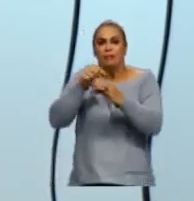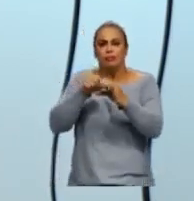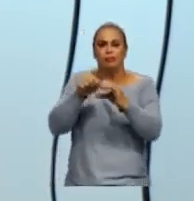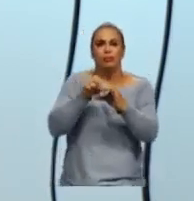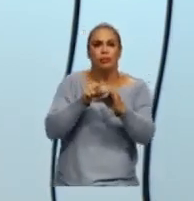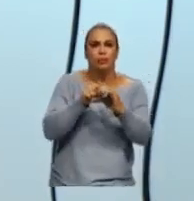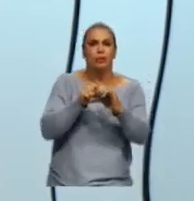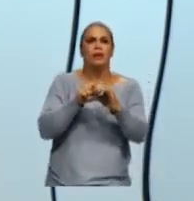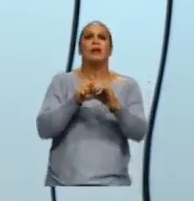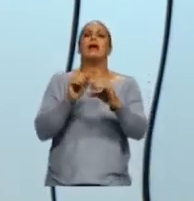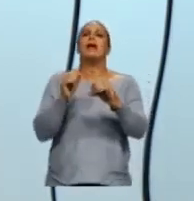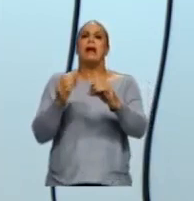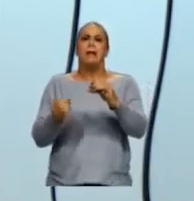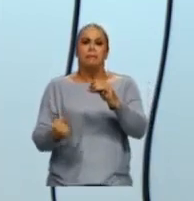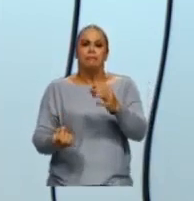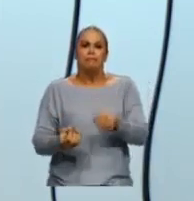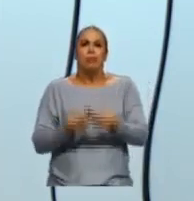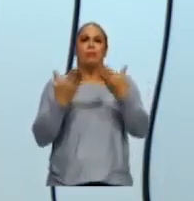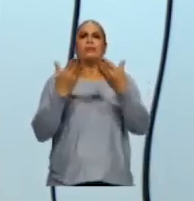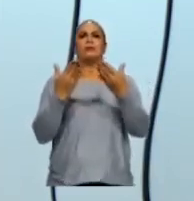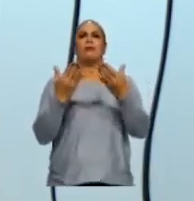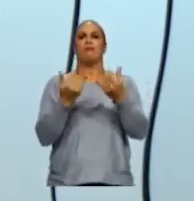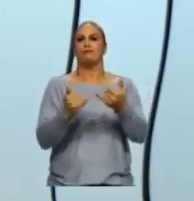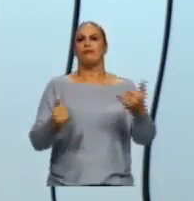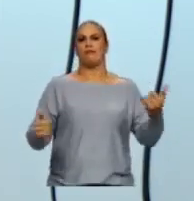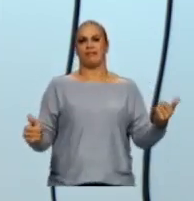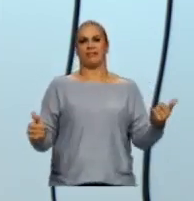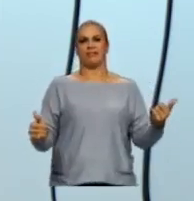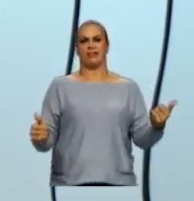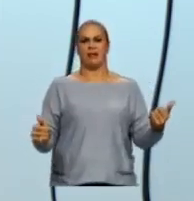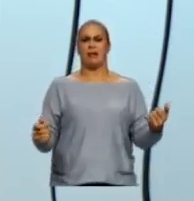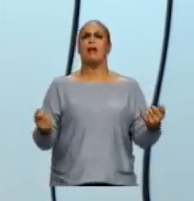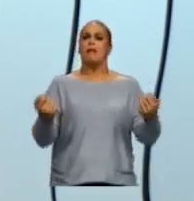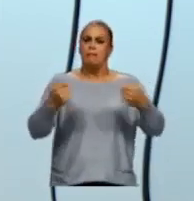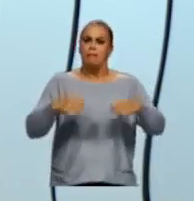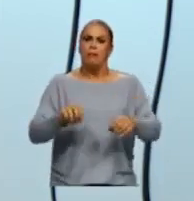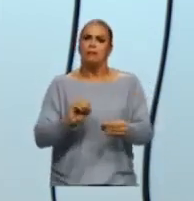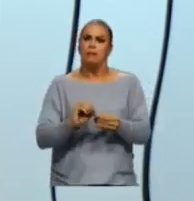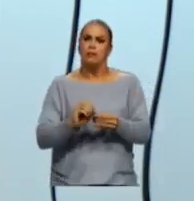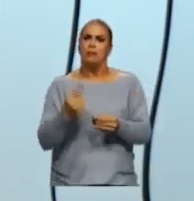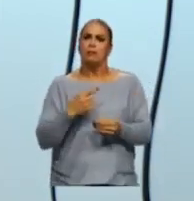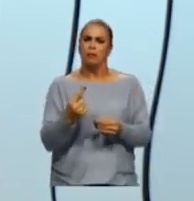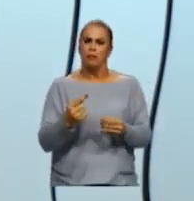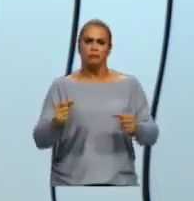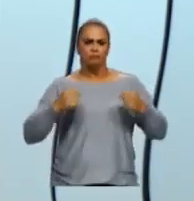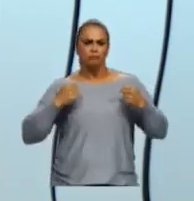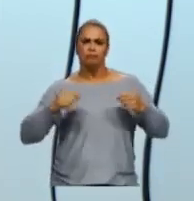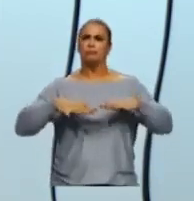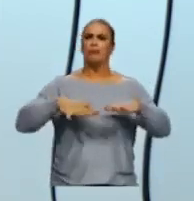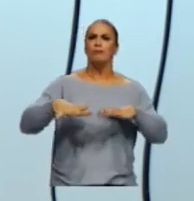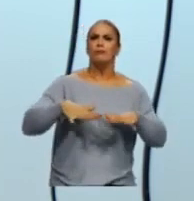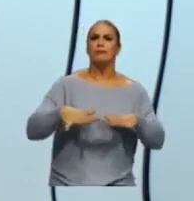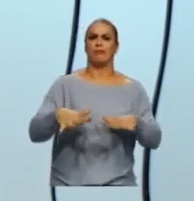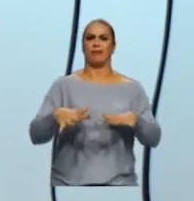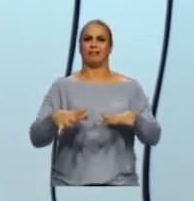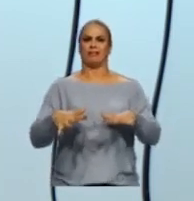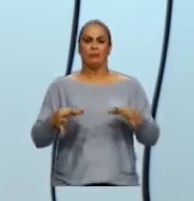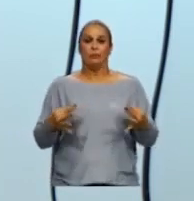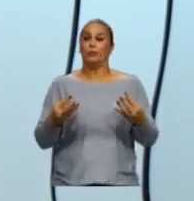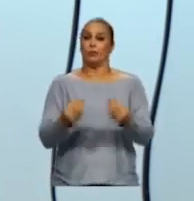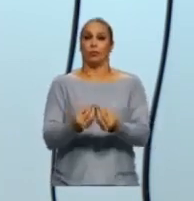te permite realizar todas as atividades do seu dia a dia e o gás carbônico você libera para